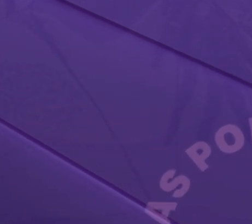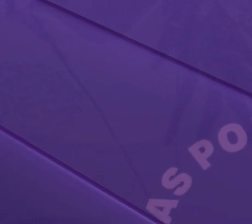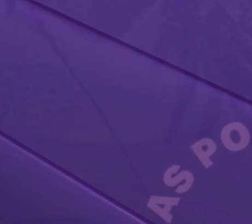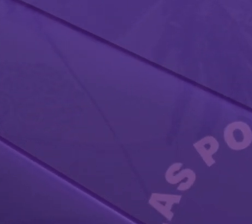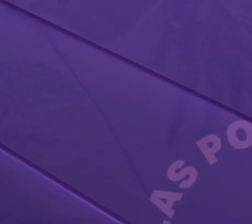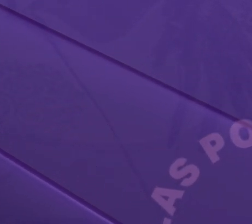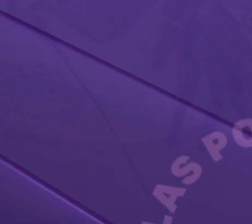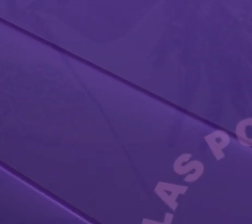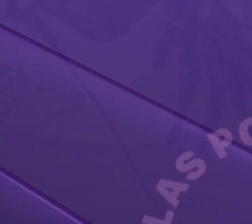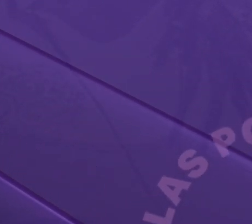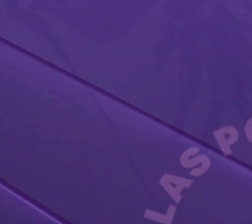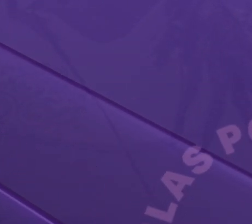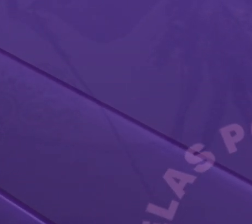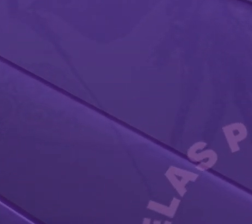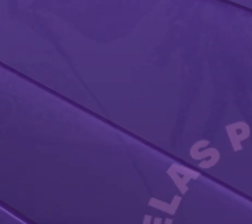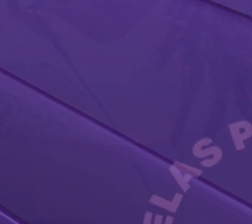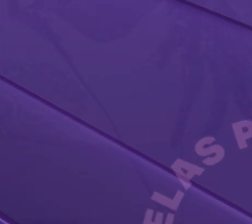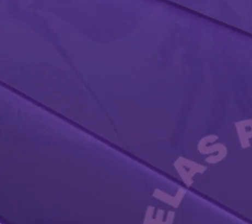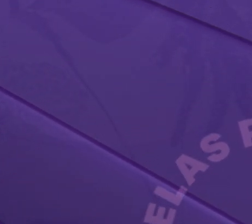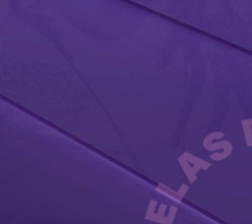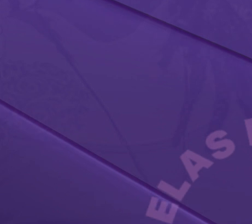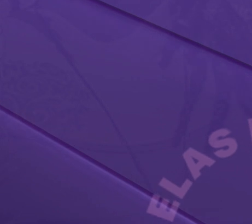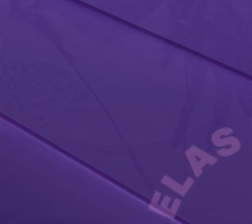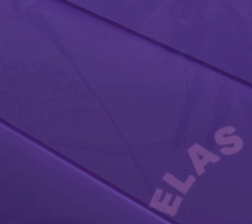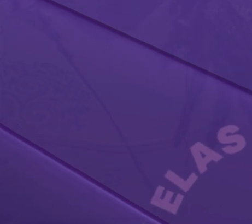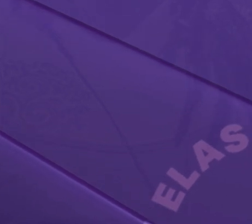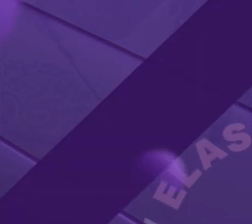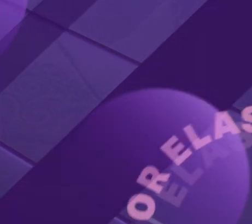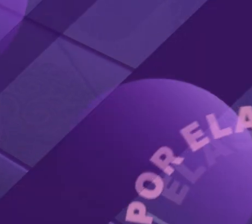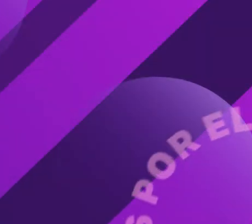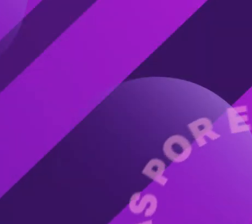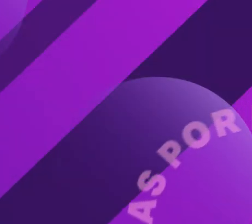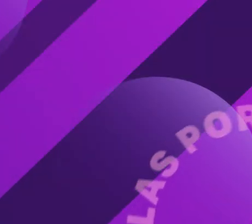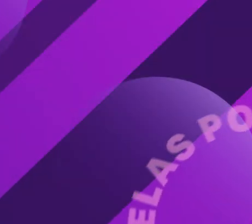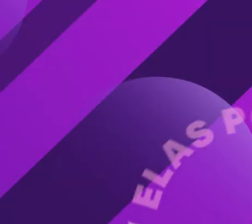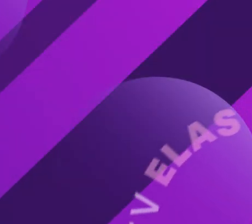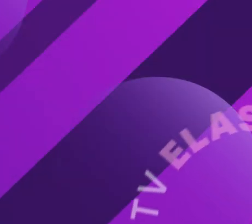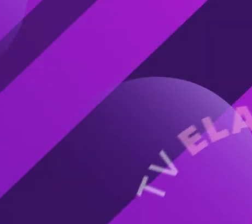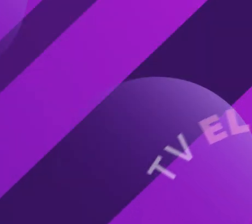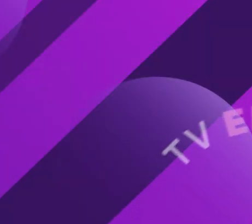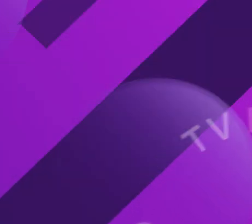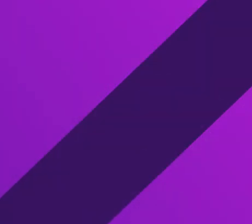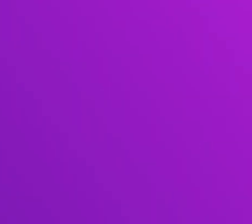hoje, aqui na TV Elas por Elas, nós preparamos um resumo com os pontos mais importantes.